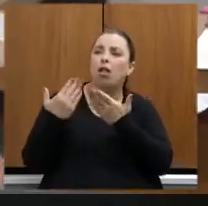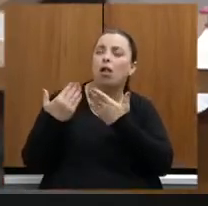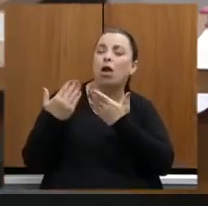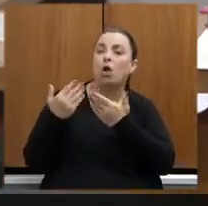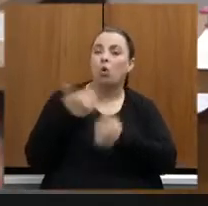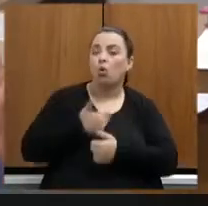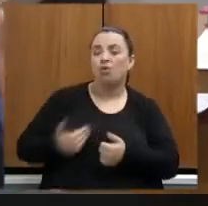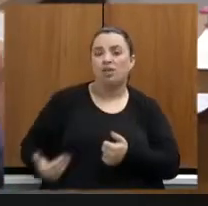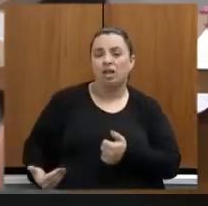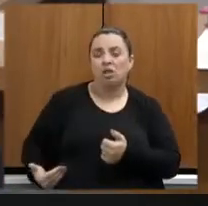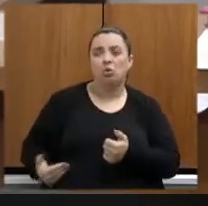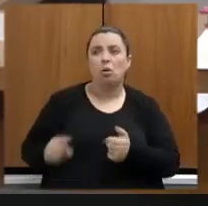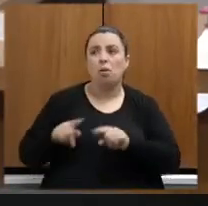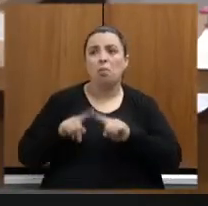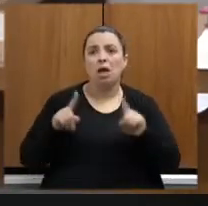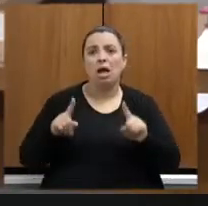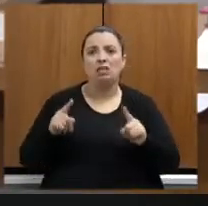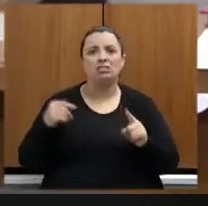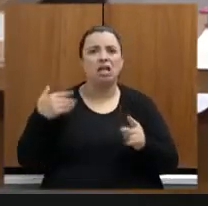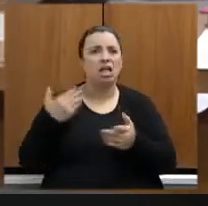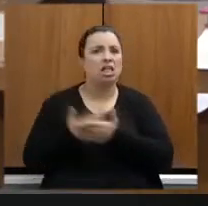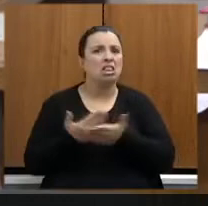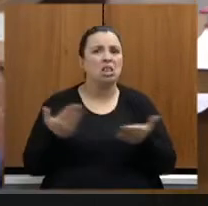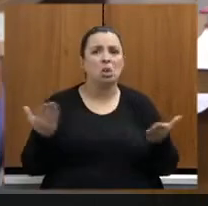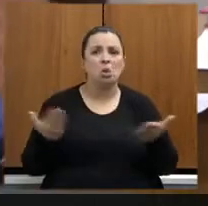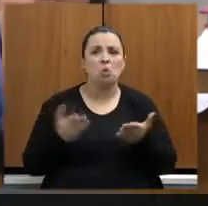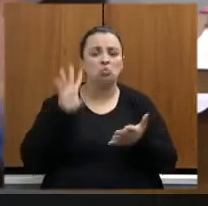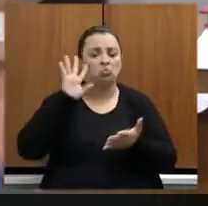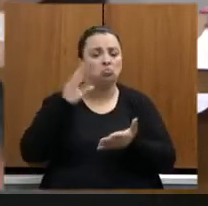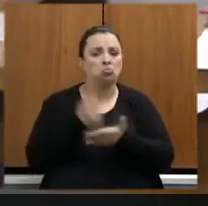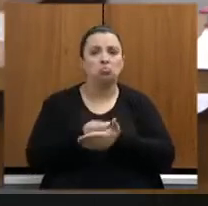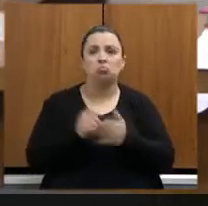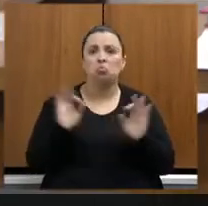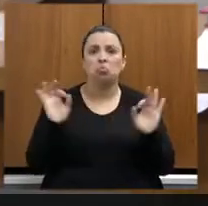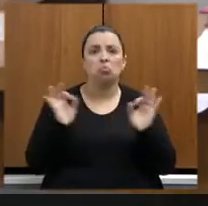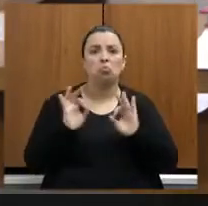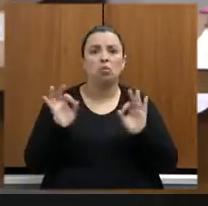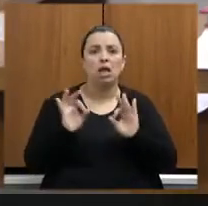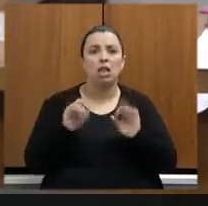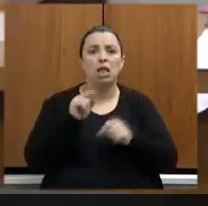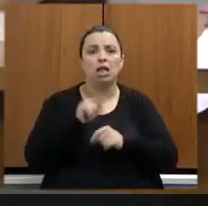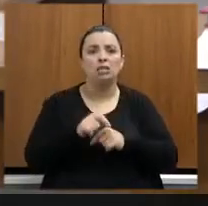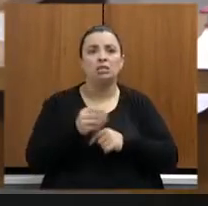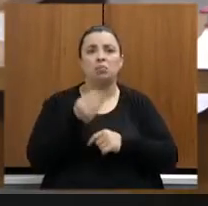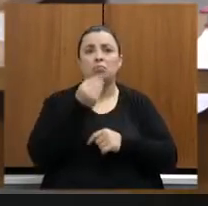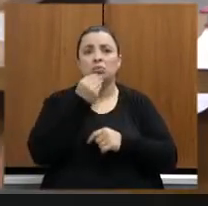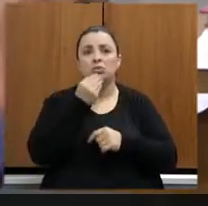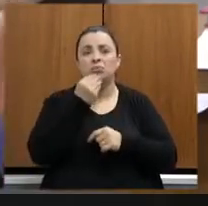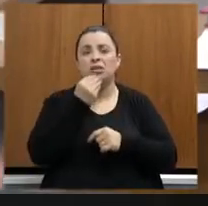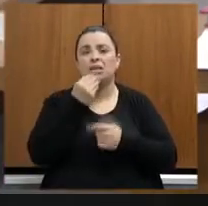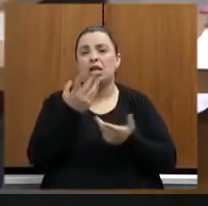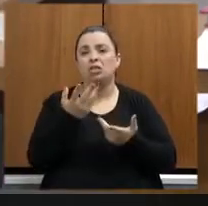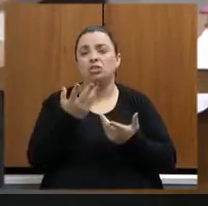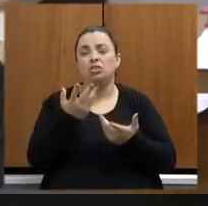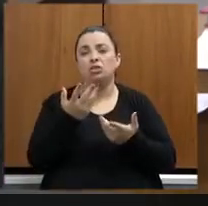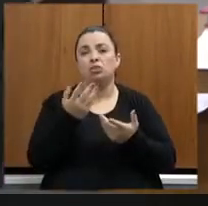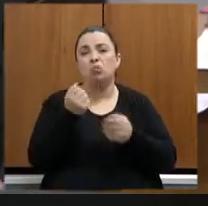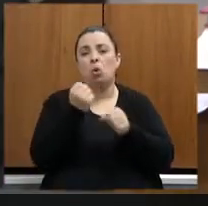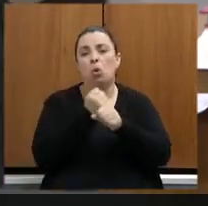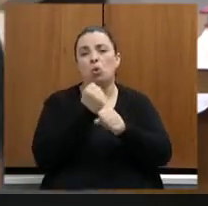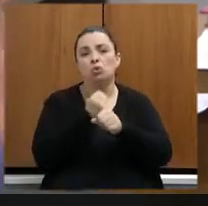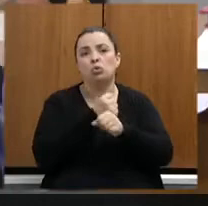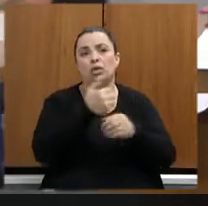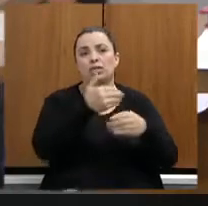definição concreta a respeito dessa possibilidade de fazer é essas barras